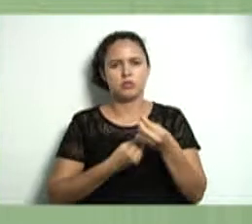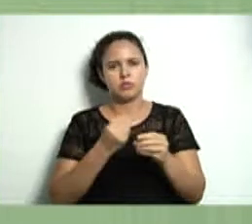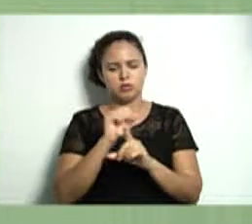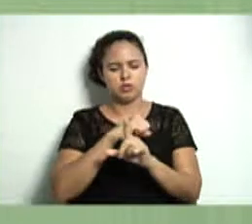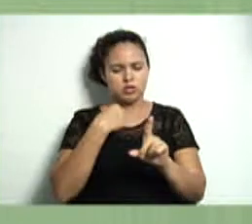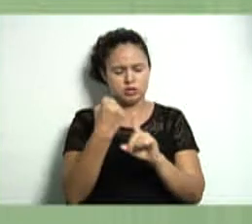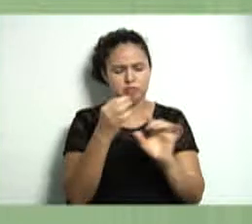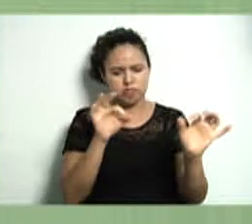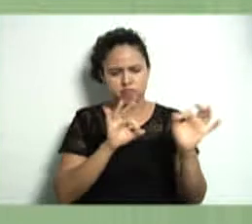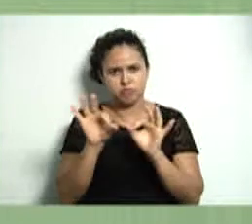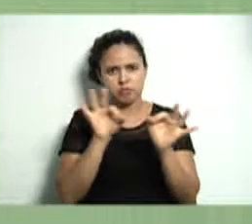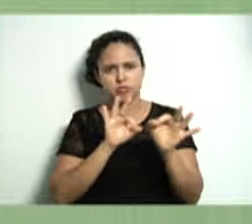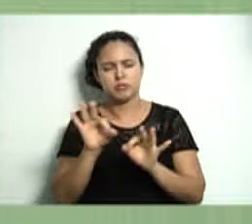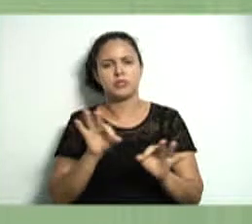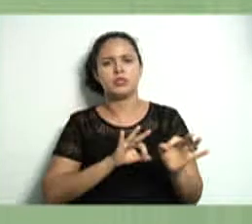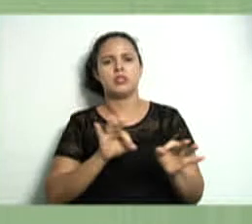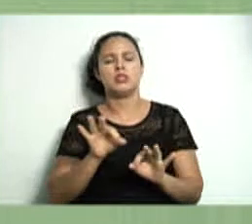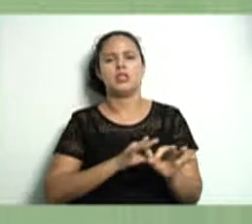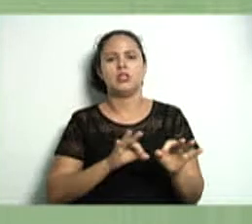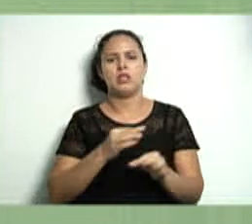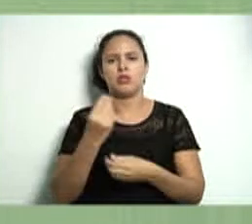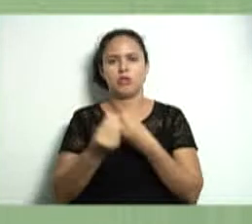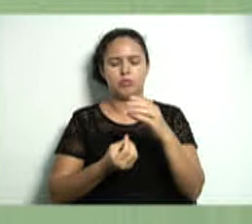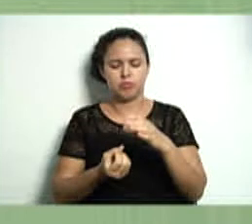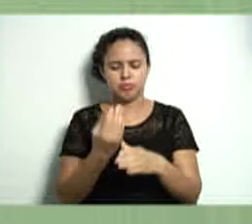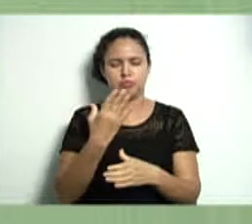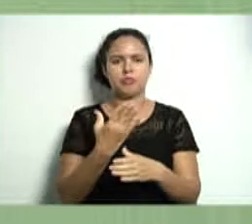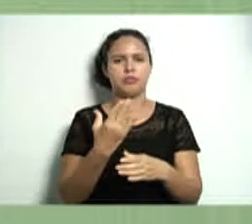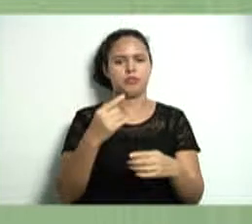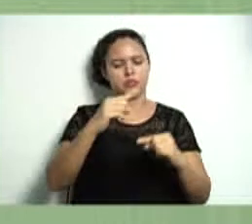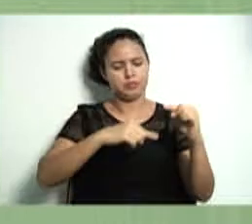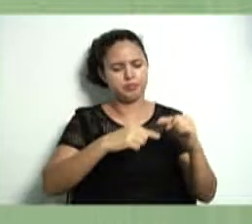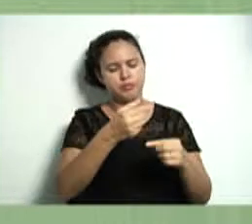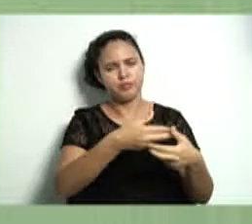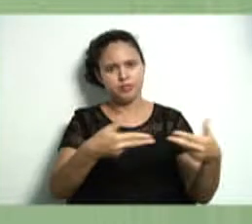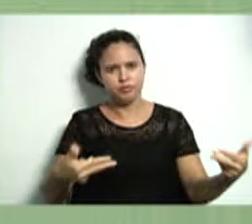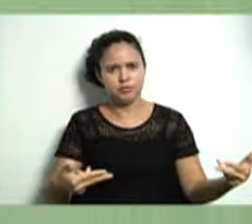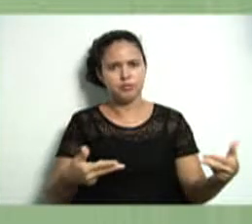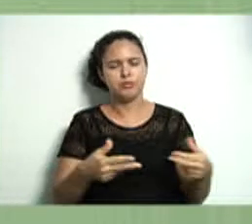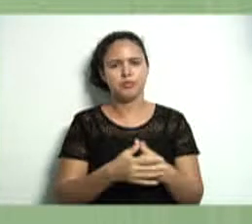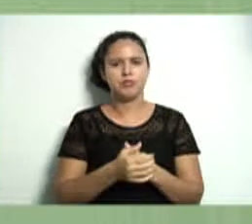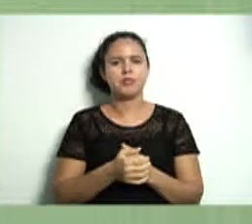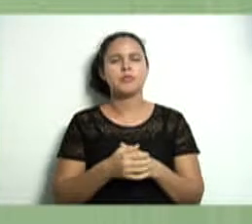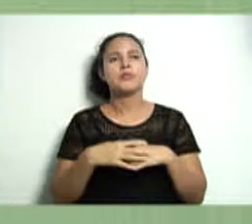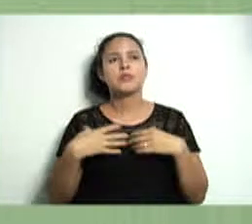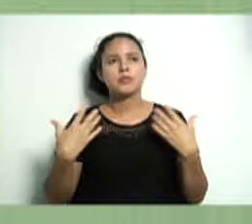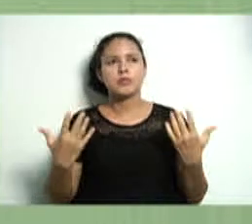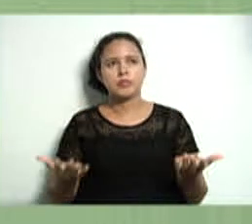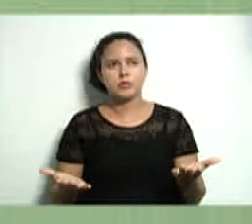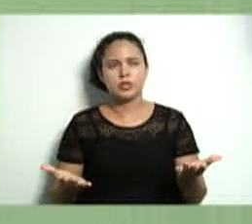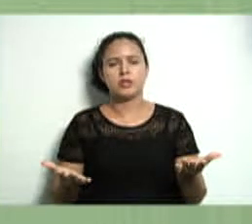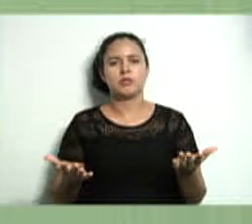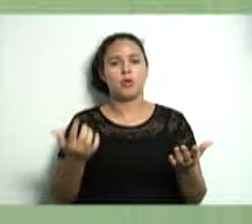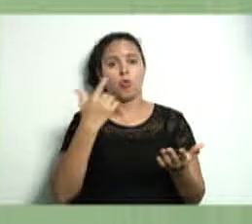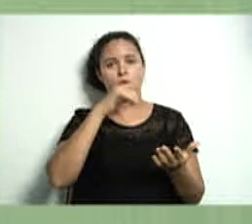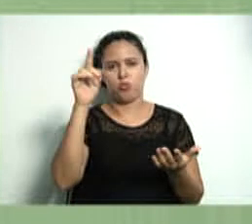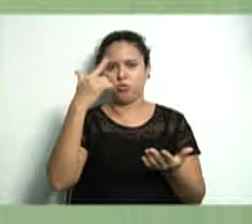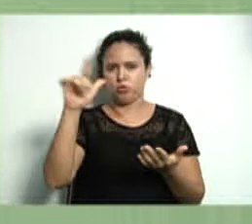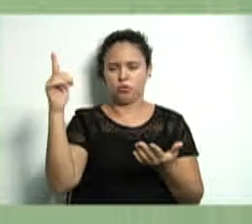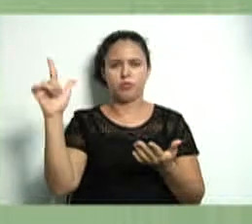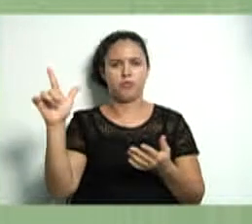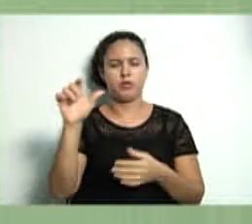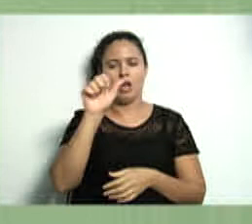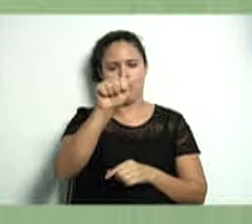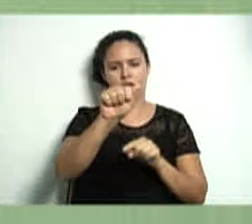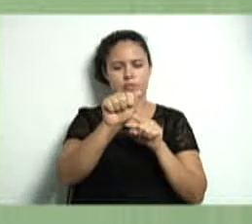sociedade organizada para produzir os bens, né? Então, esses conceitos aqui não, eles são relativos a outra coisa.